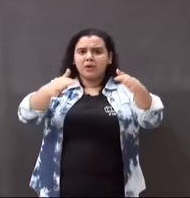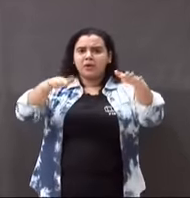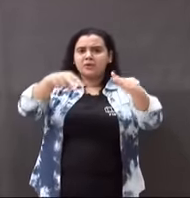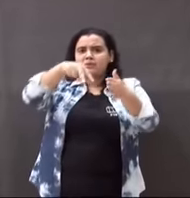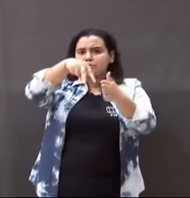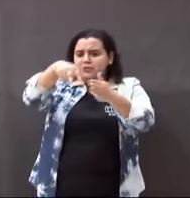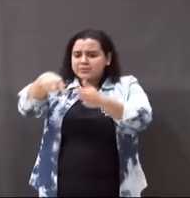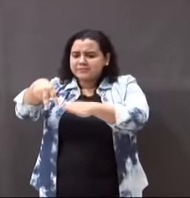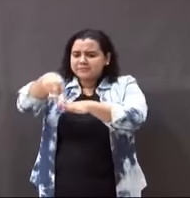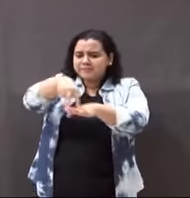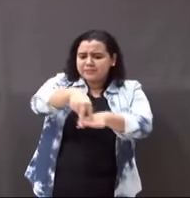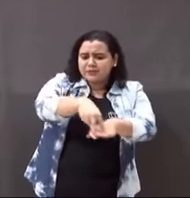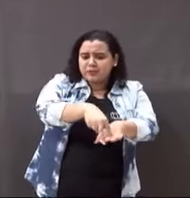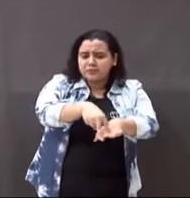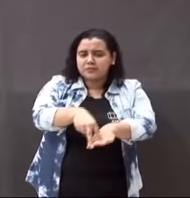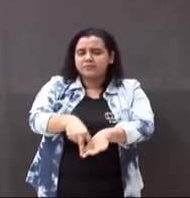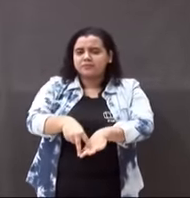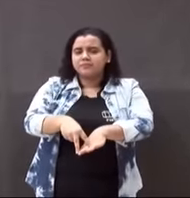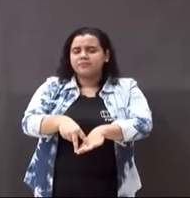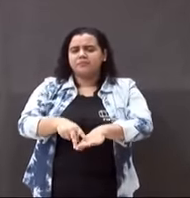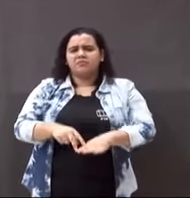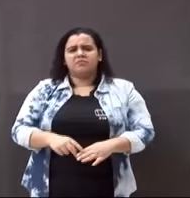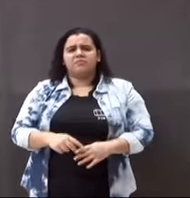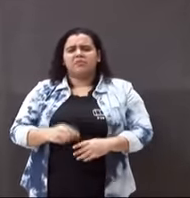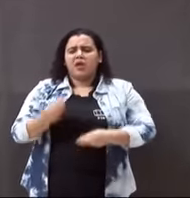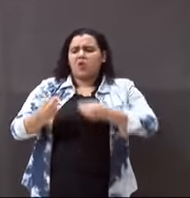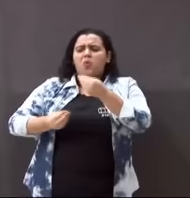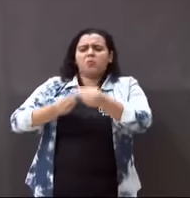Sabe quando a bênção de Deus pode te fazer afundar?